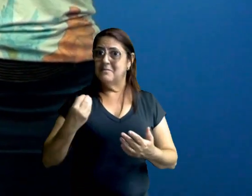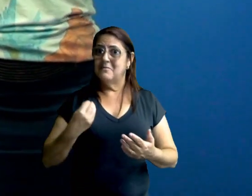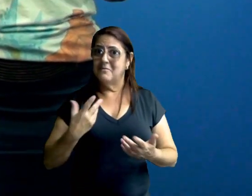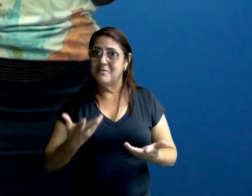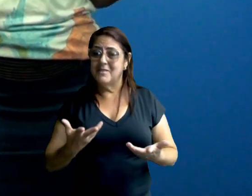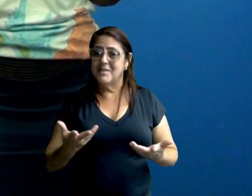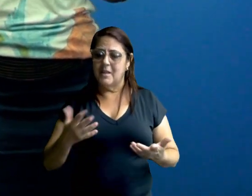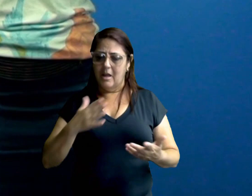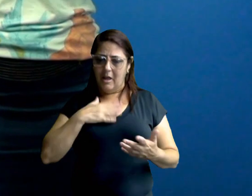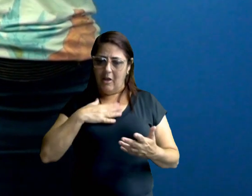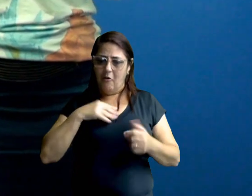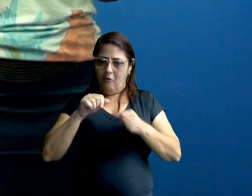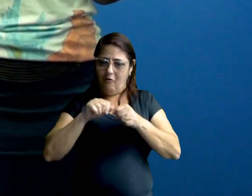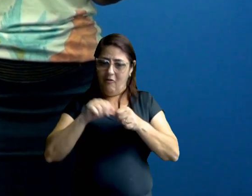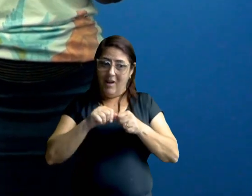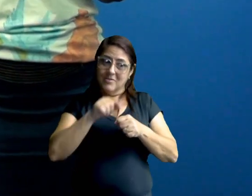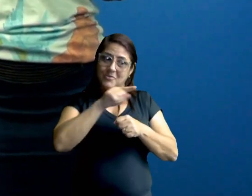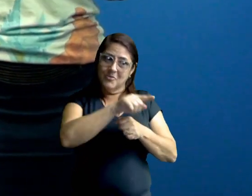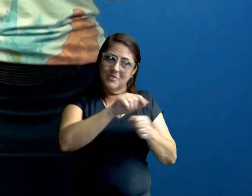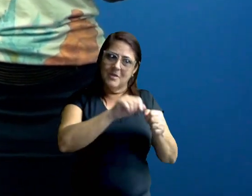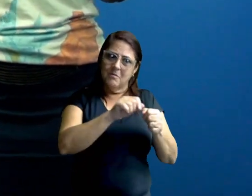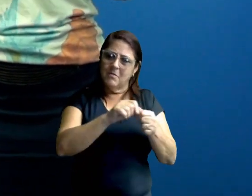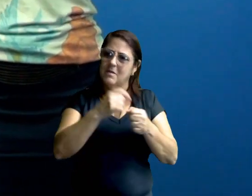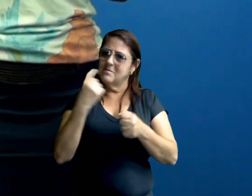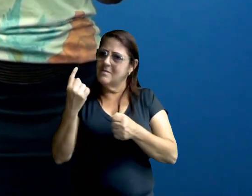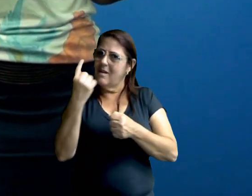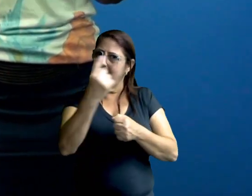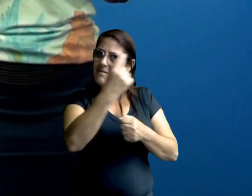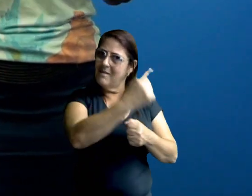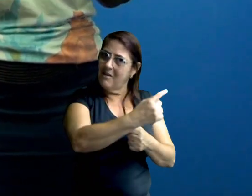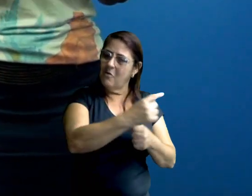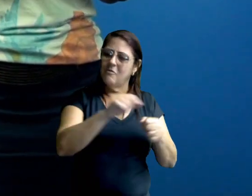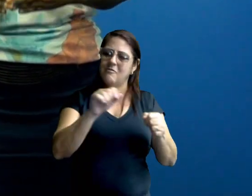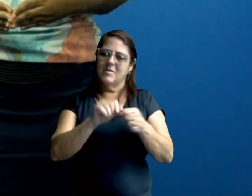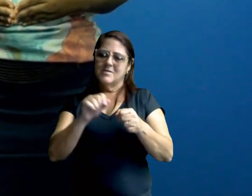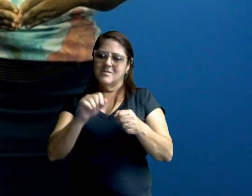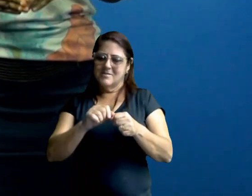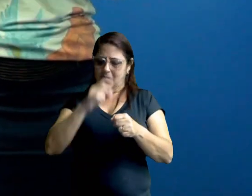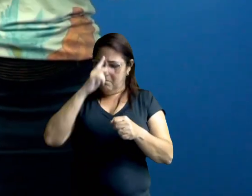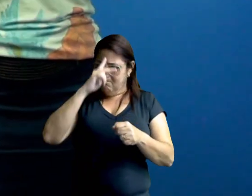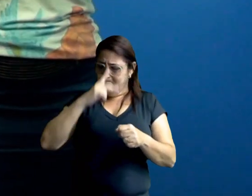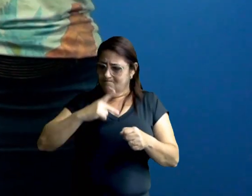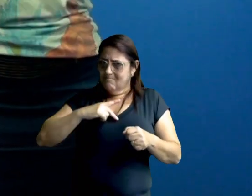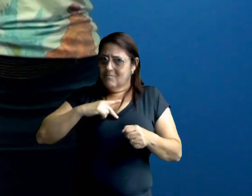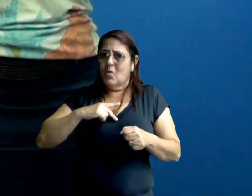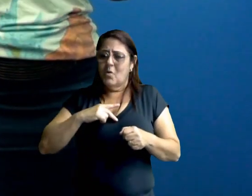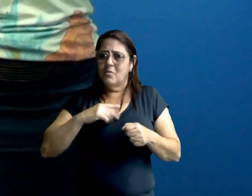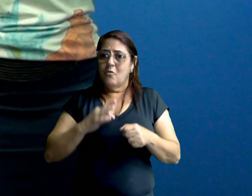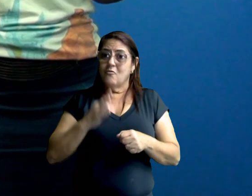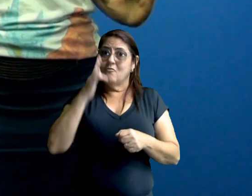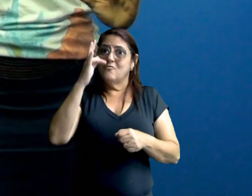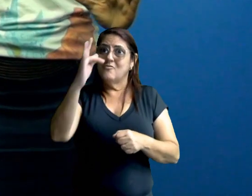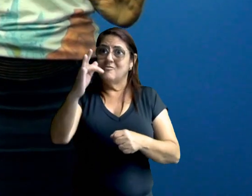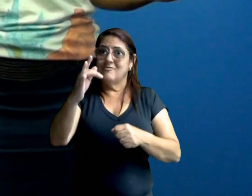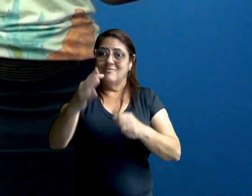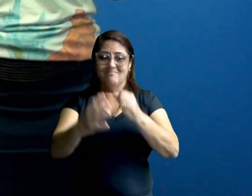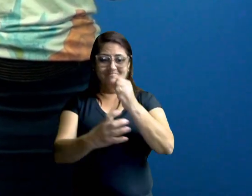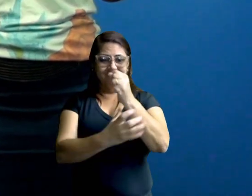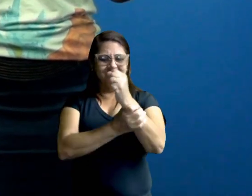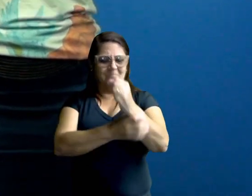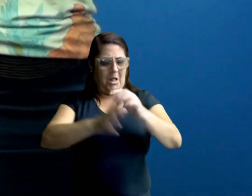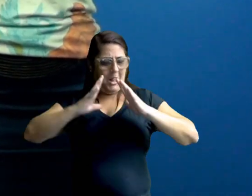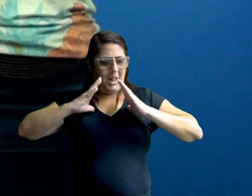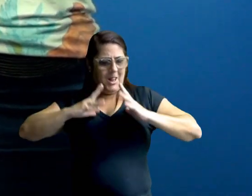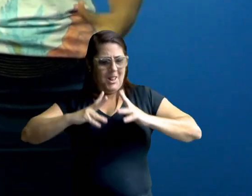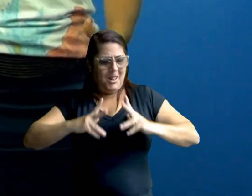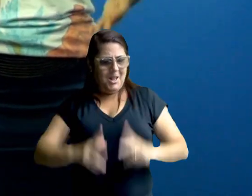tá certo? Eu vou fazer a minha. Se cada um de nós fizermos a nossa parte, então nosso futuro está garantido. O meio